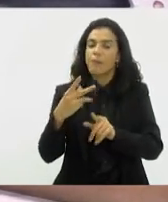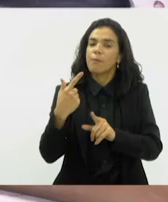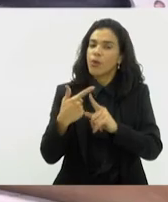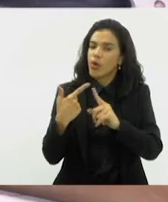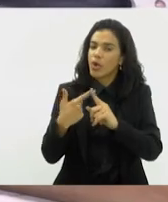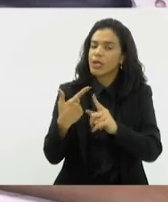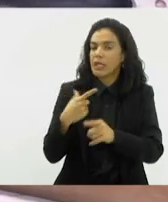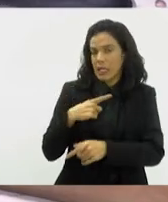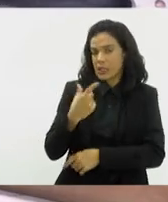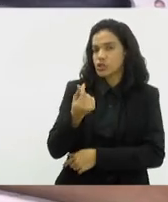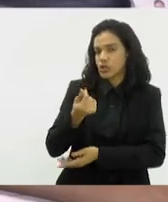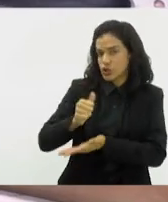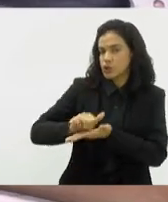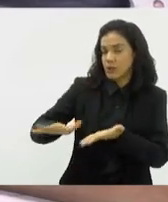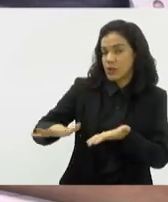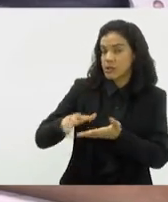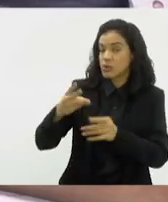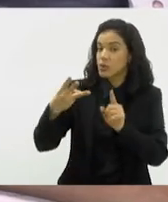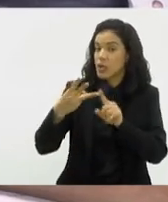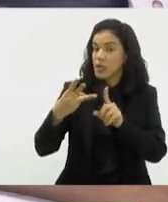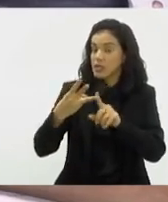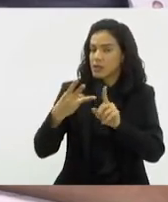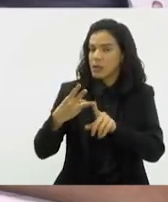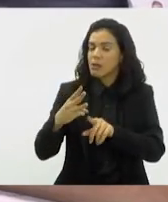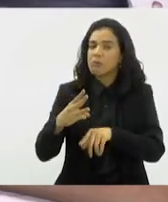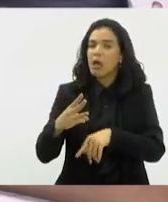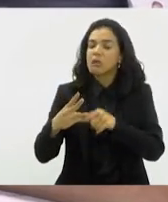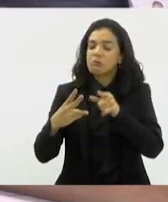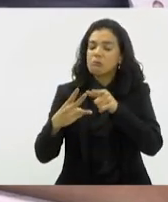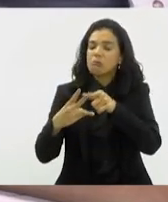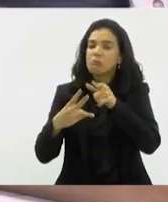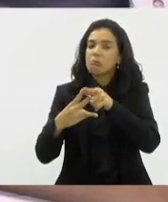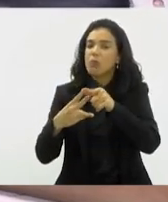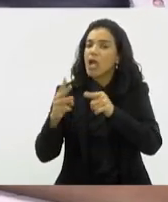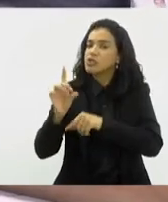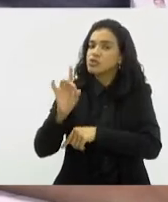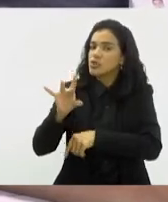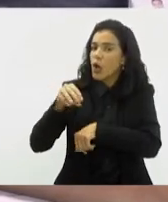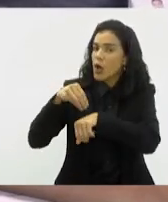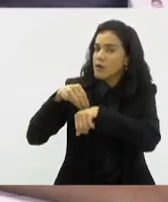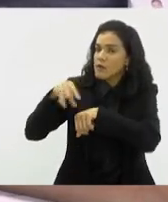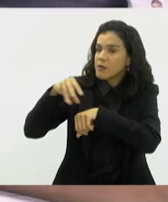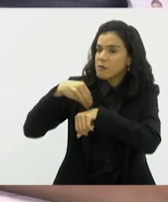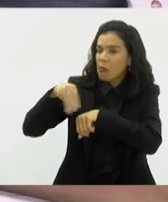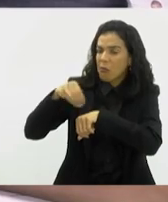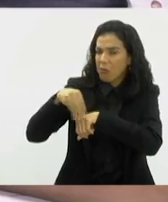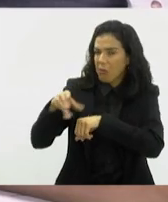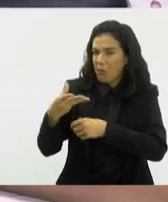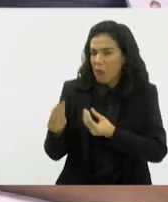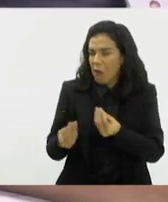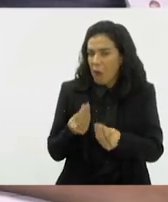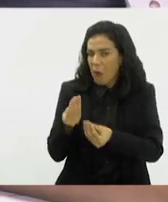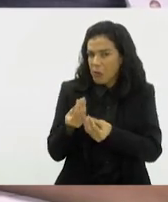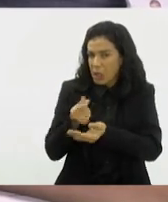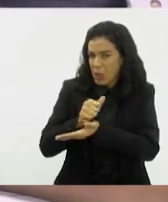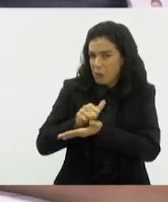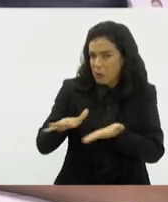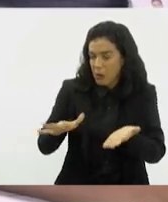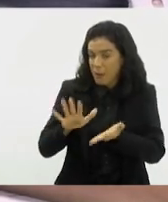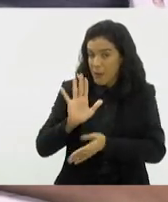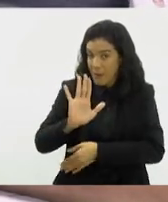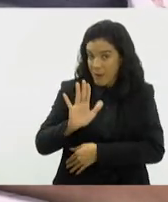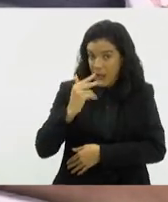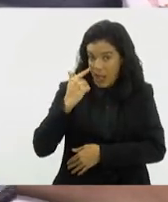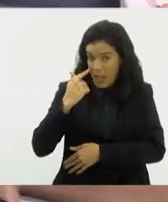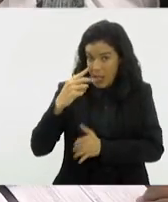e tem despesa. Mas as outras duas são informação. Não vejo como isso vai gerar despesa. Eu vou ler aqui. Veja lá,